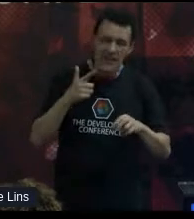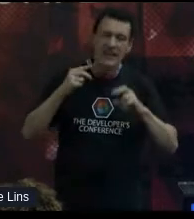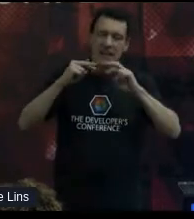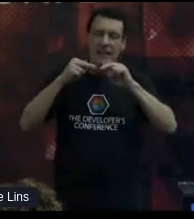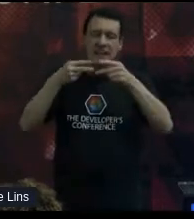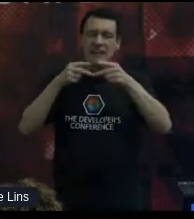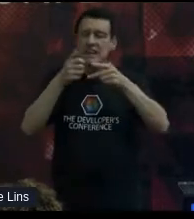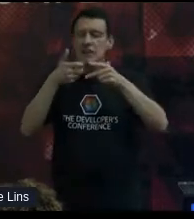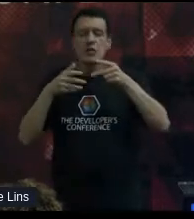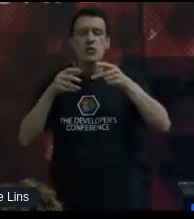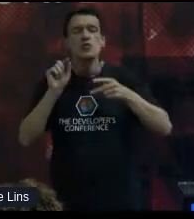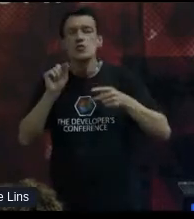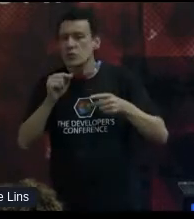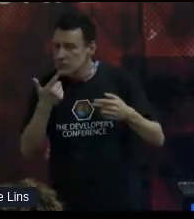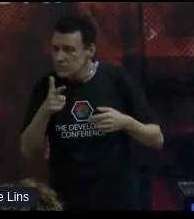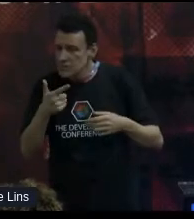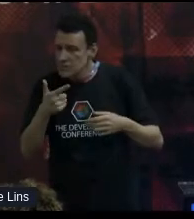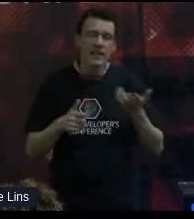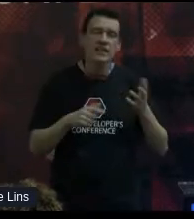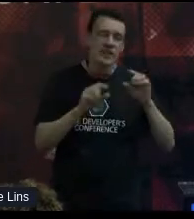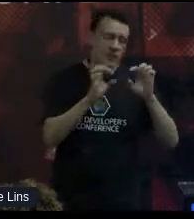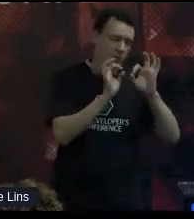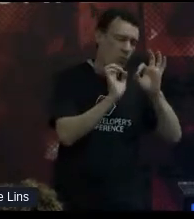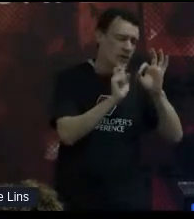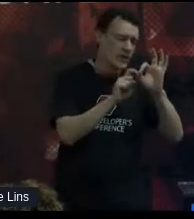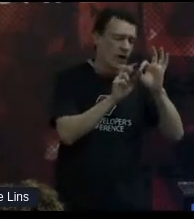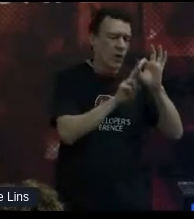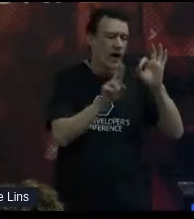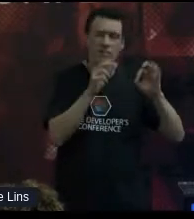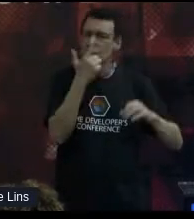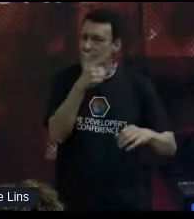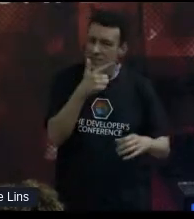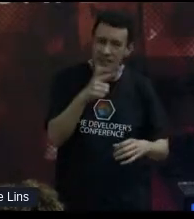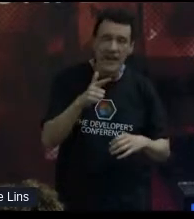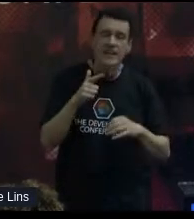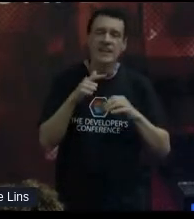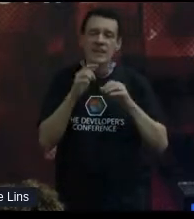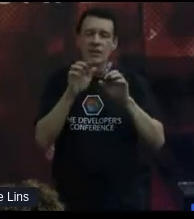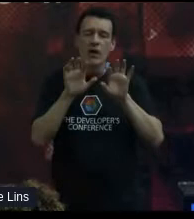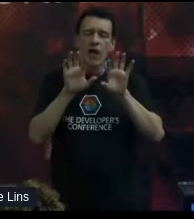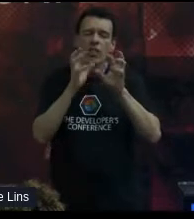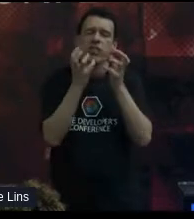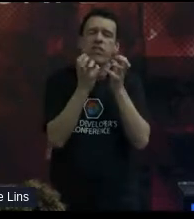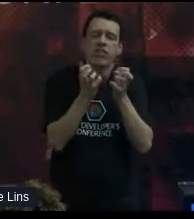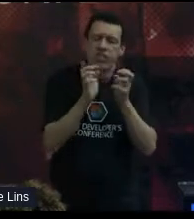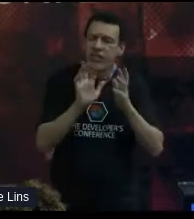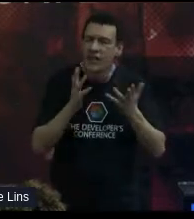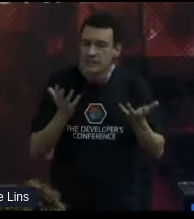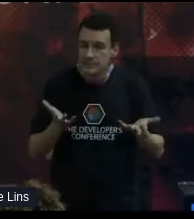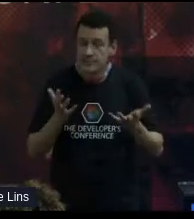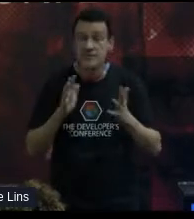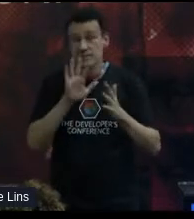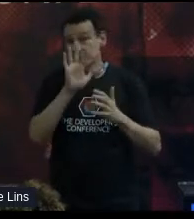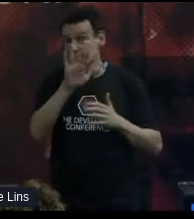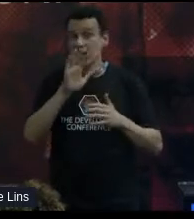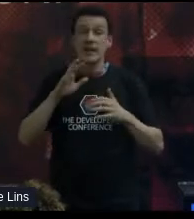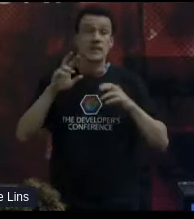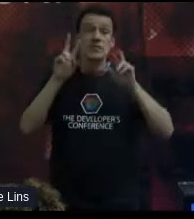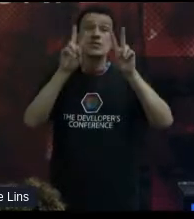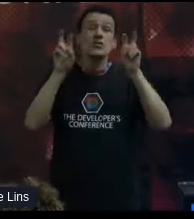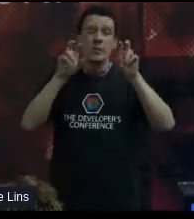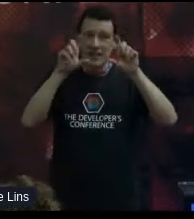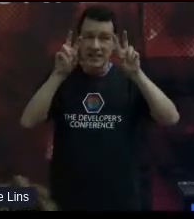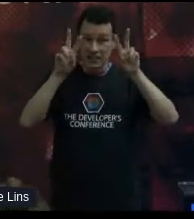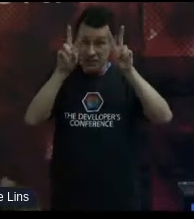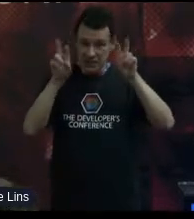sem rótulo, baixo contraste, e a grande maioria ali, quando a gente está falando título sem semântica, link